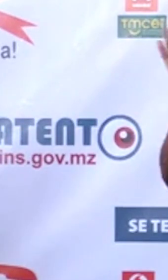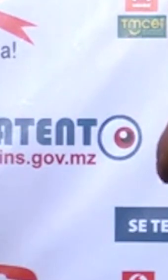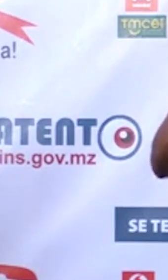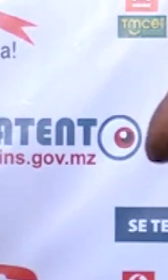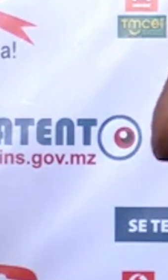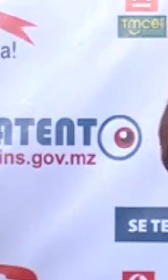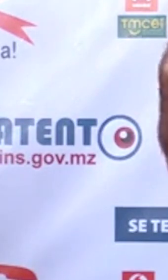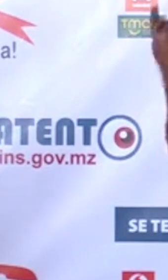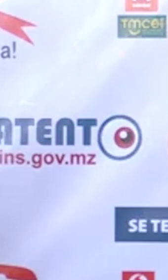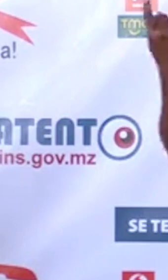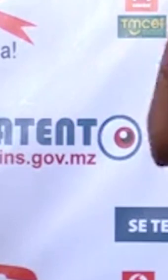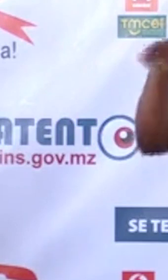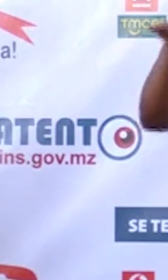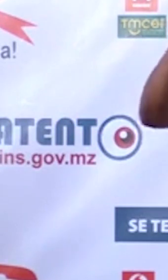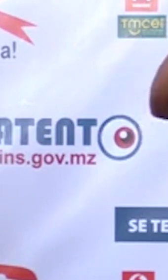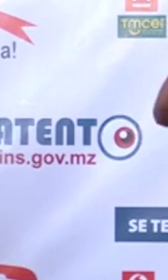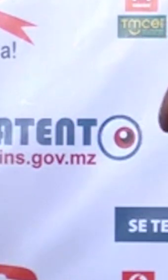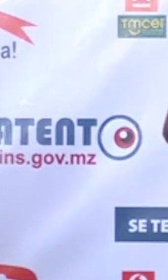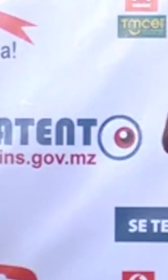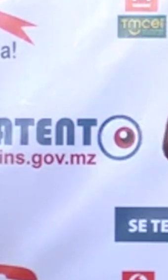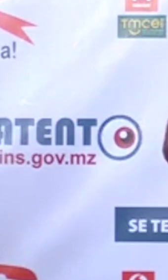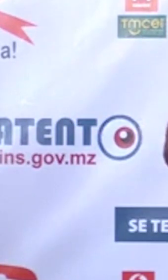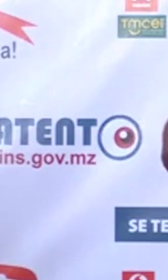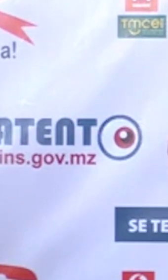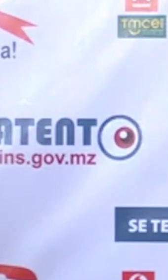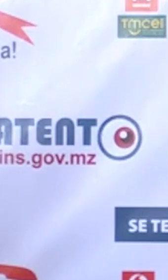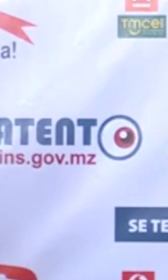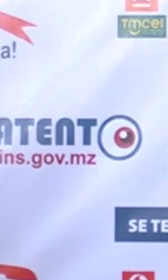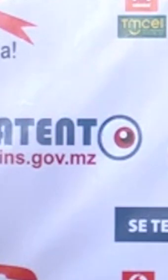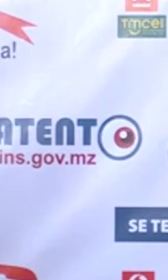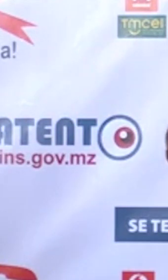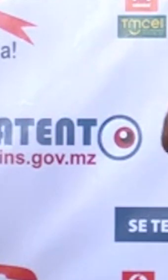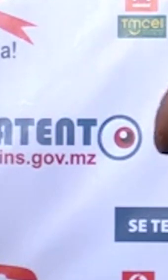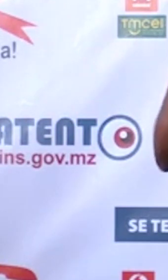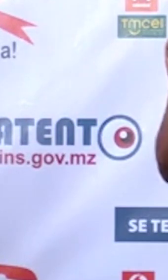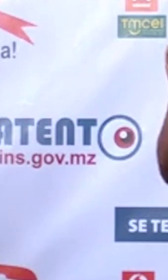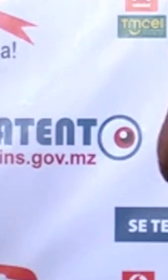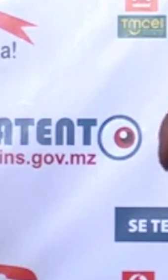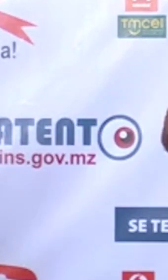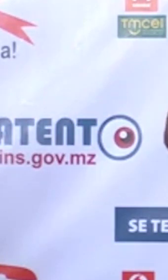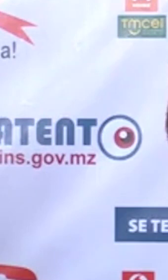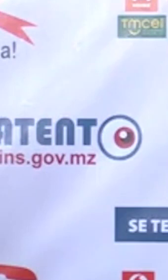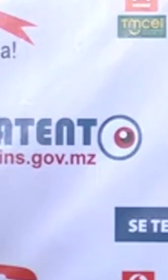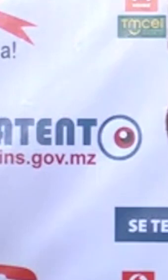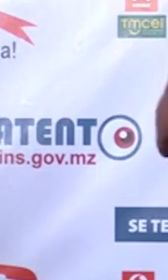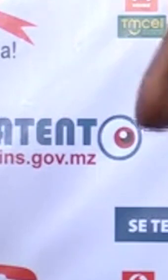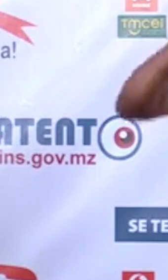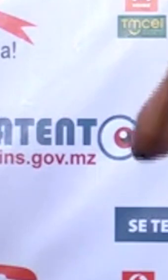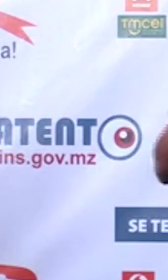transmissão comunitária, com maior número de casos, incluindo casos graves e